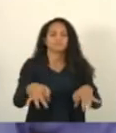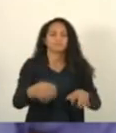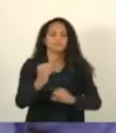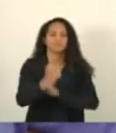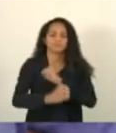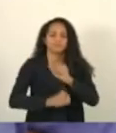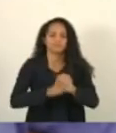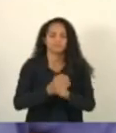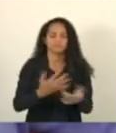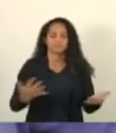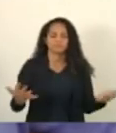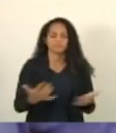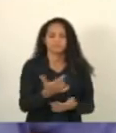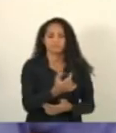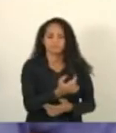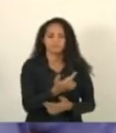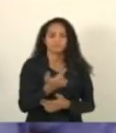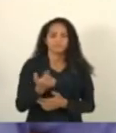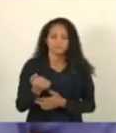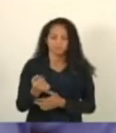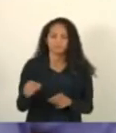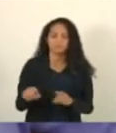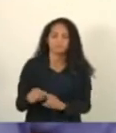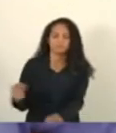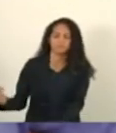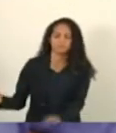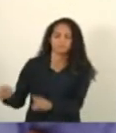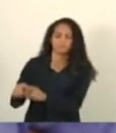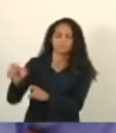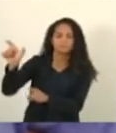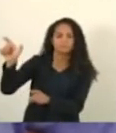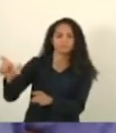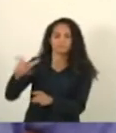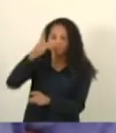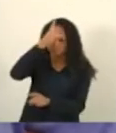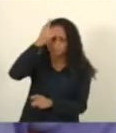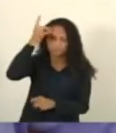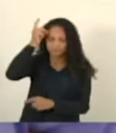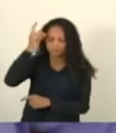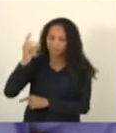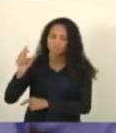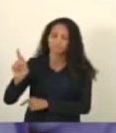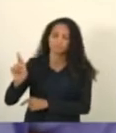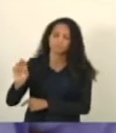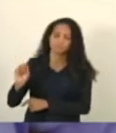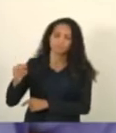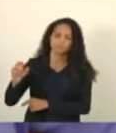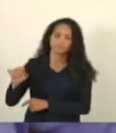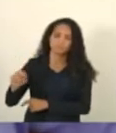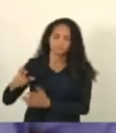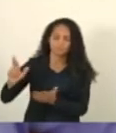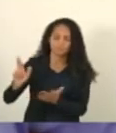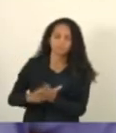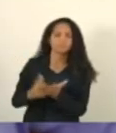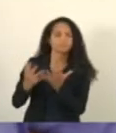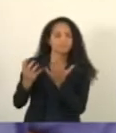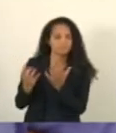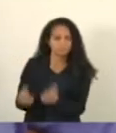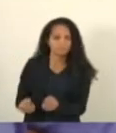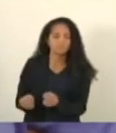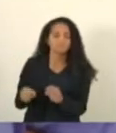ano. Em parceria com o prefeito Romário, assumi o compromisso de